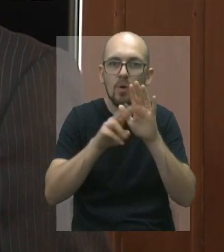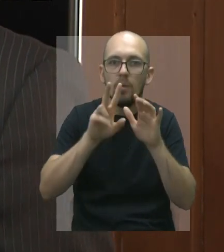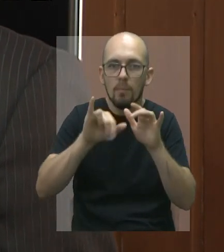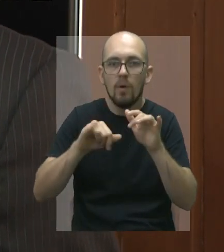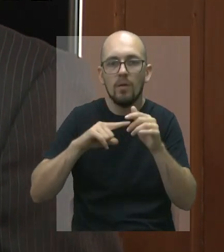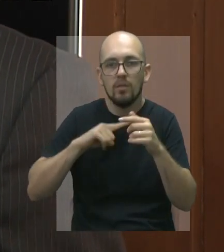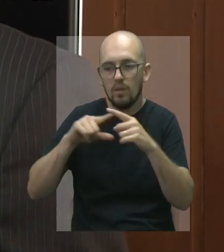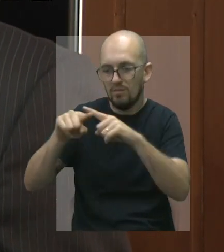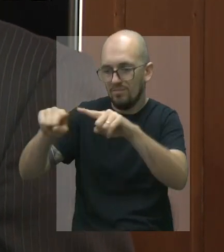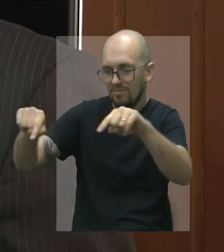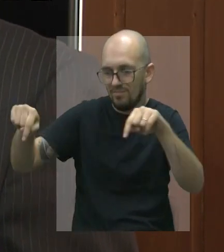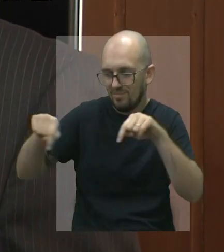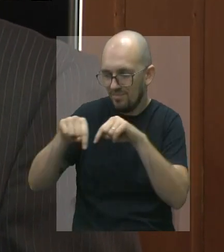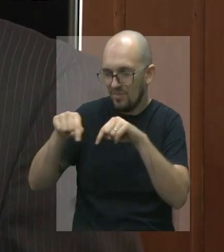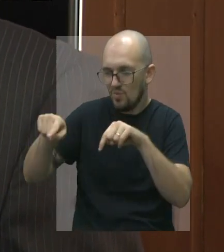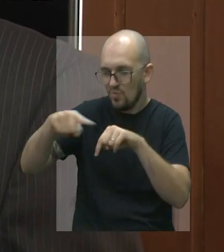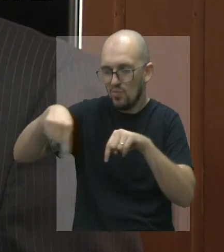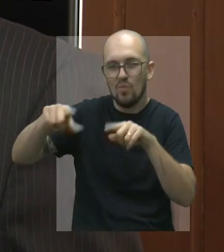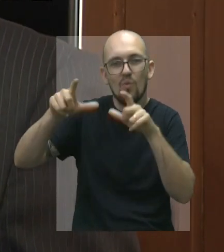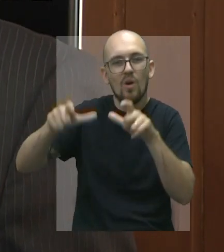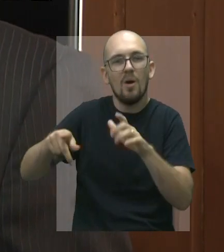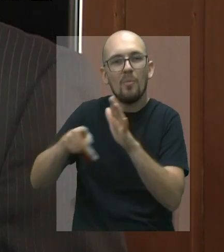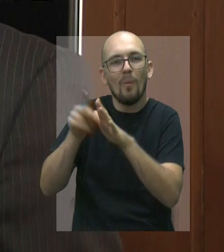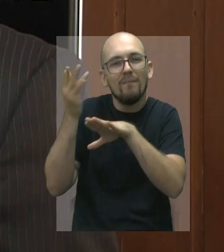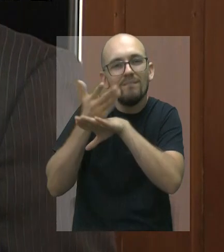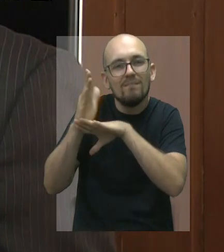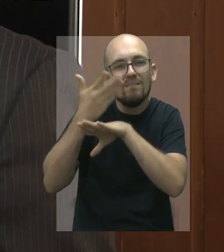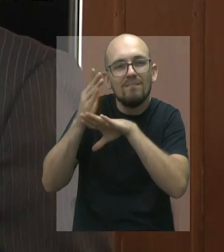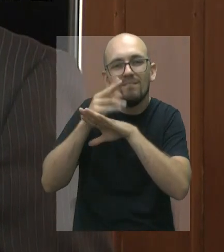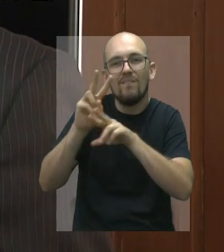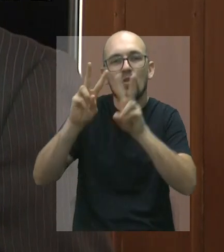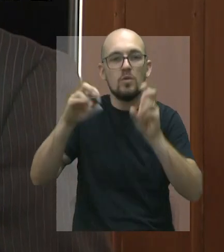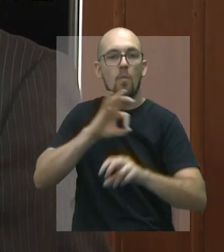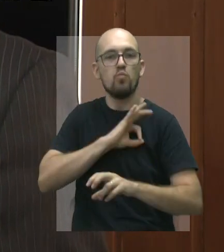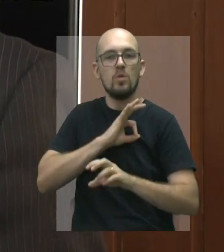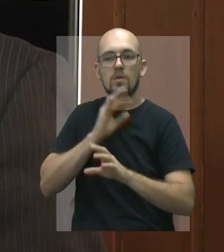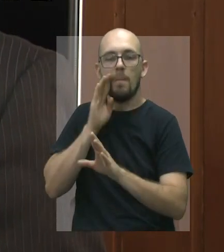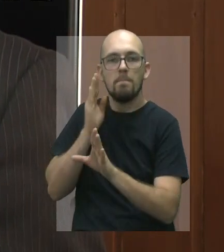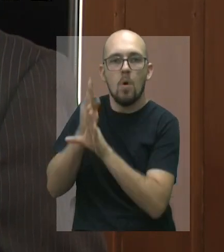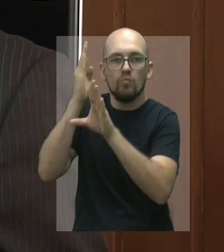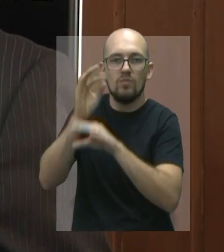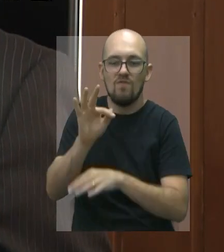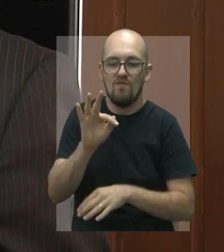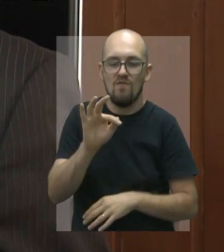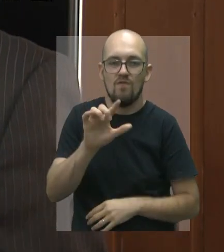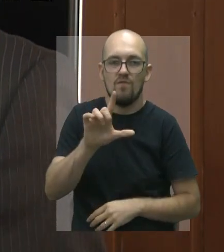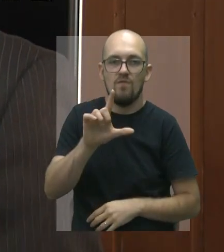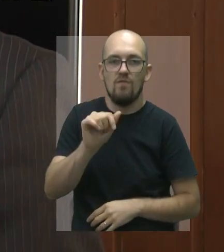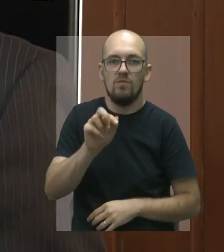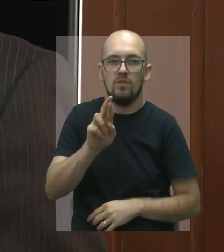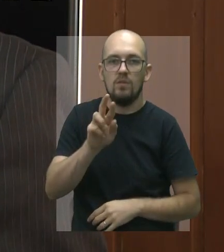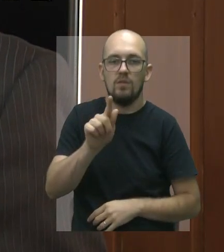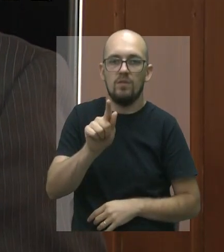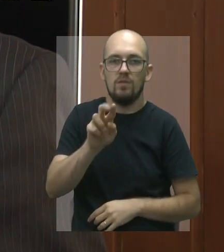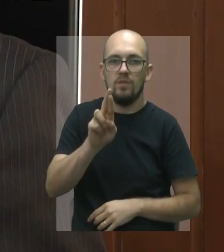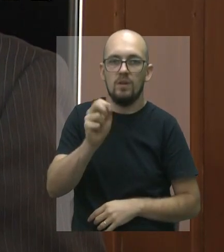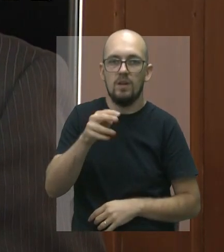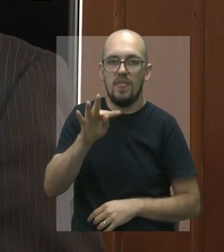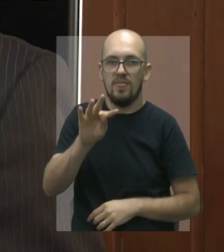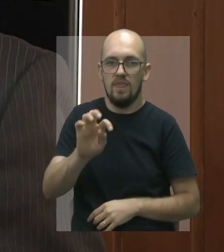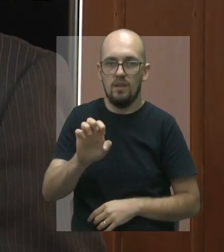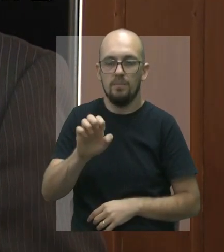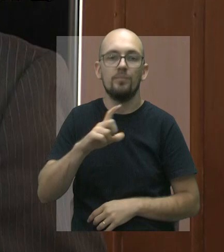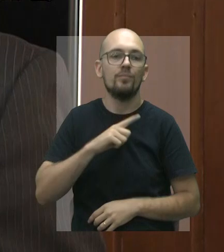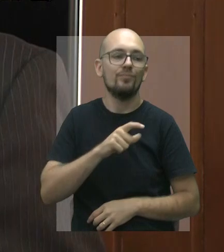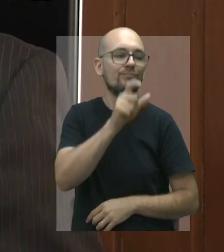uma clínica de flagrantes, onde o Dr. Marcelo, que é um dos nossos organizadores